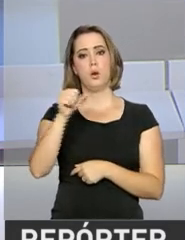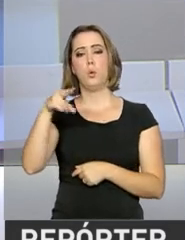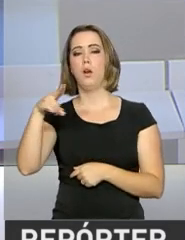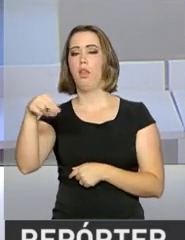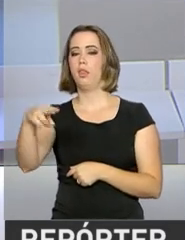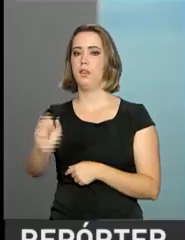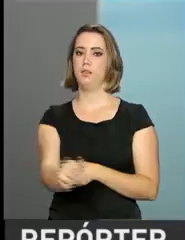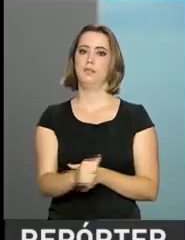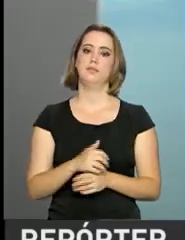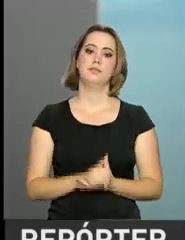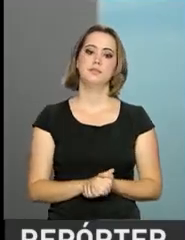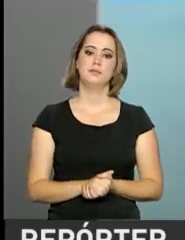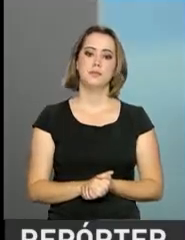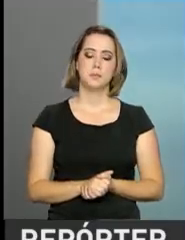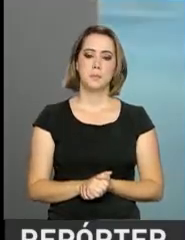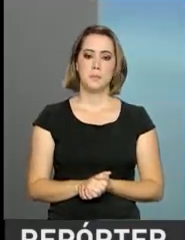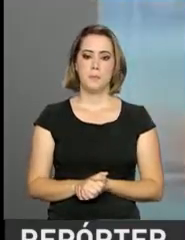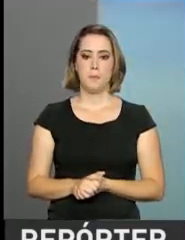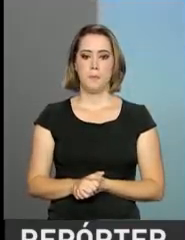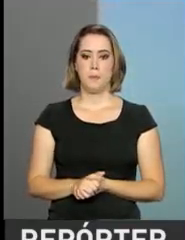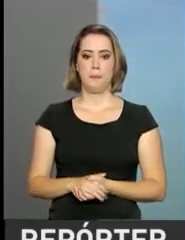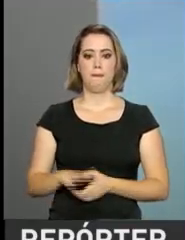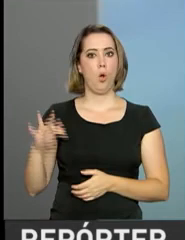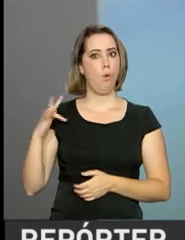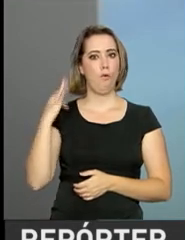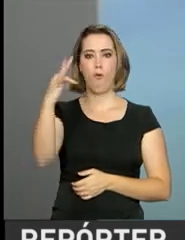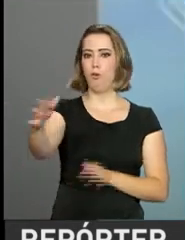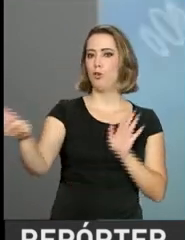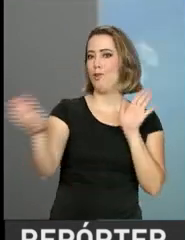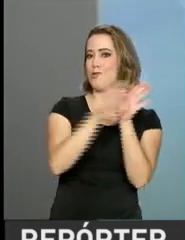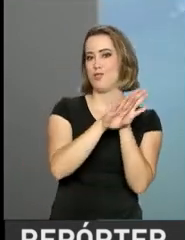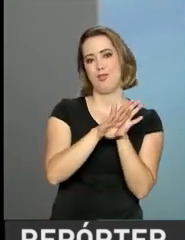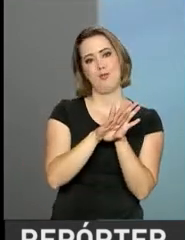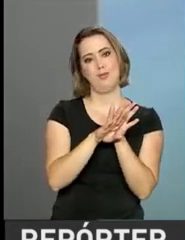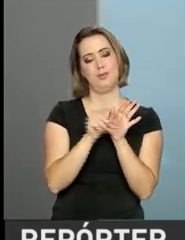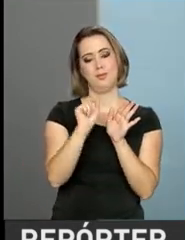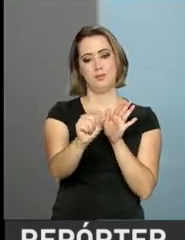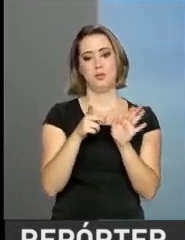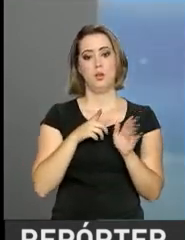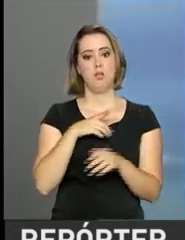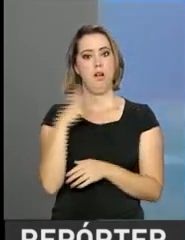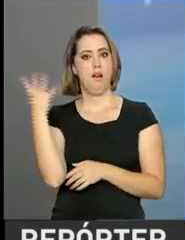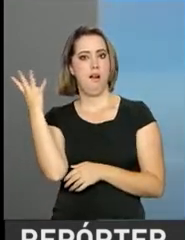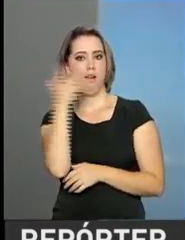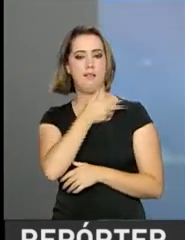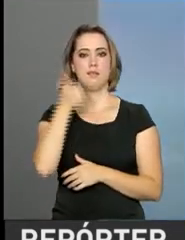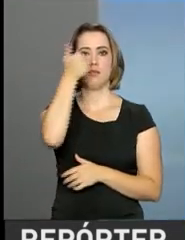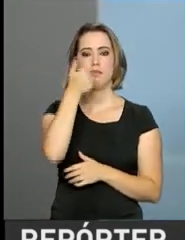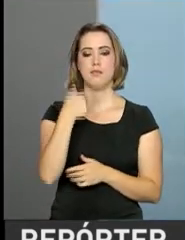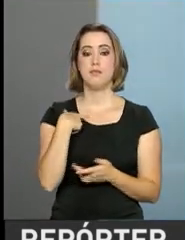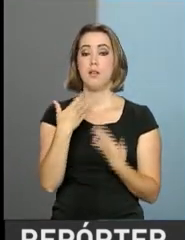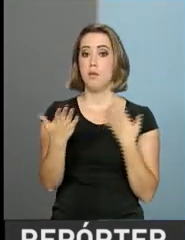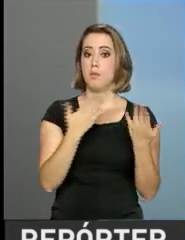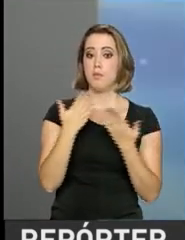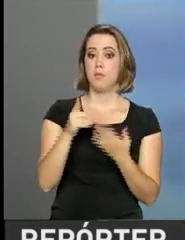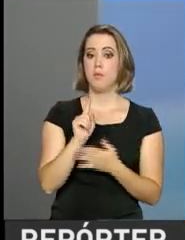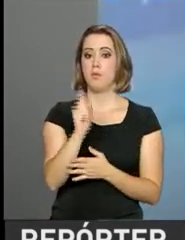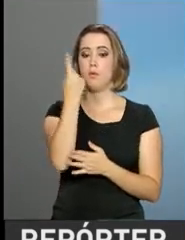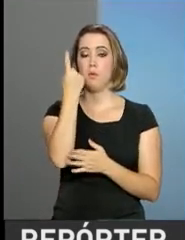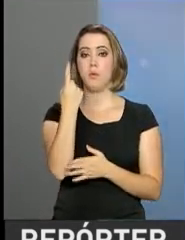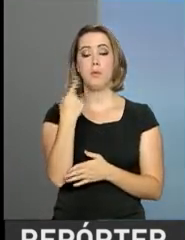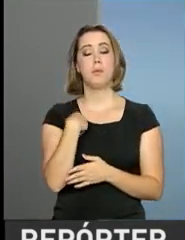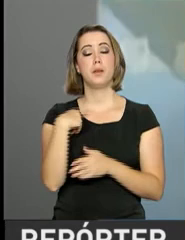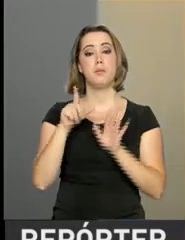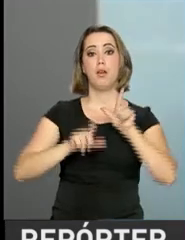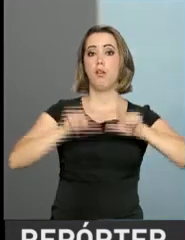cara o futuro chegou e pode não ser tão incrível quanto jackson que tem o primeiro episódio